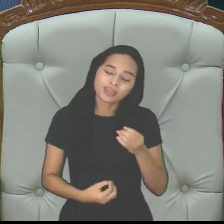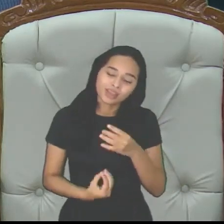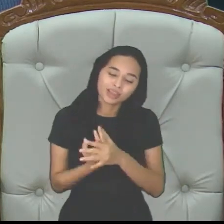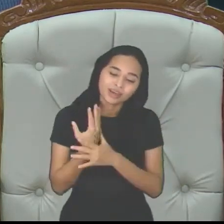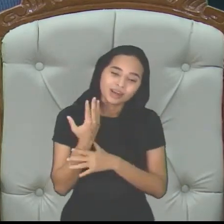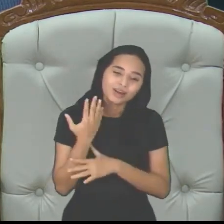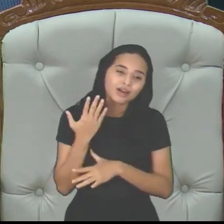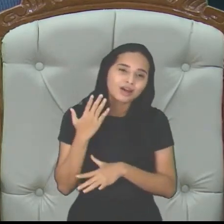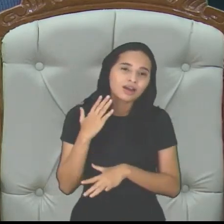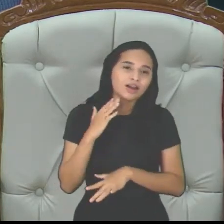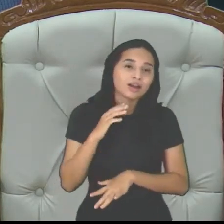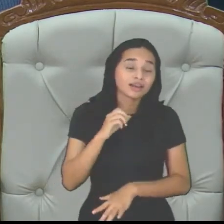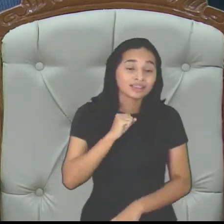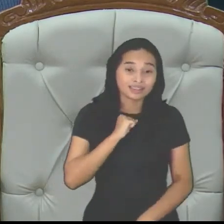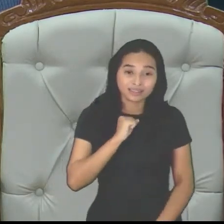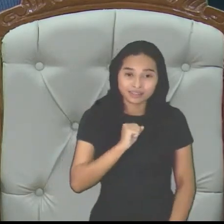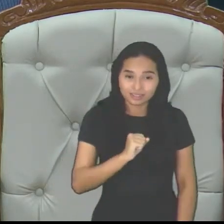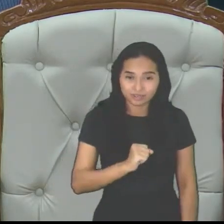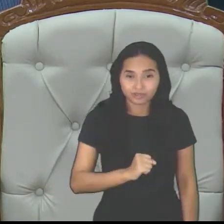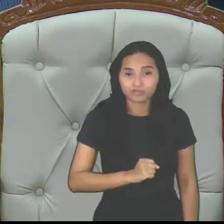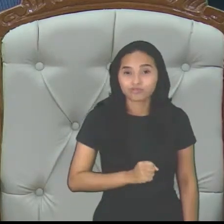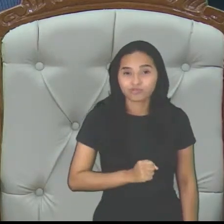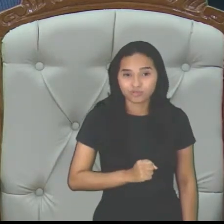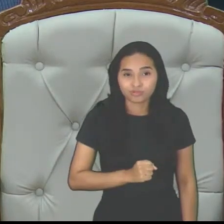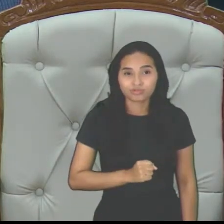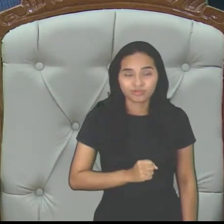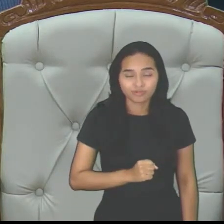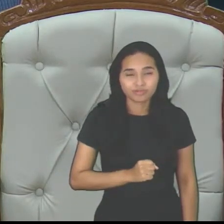criaram sacerdotes,